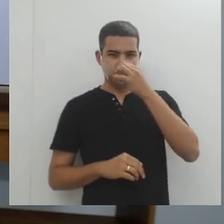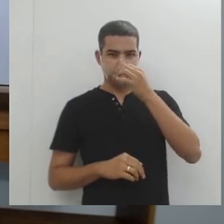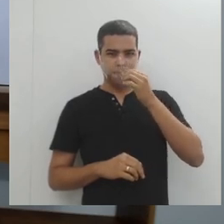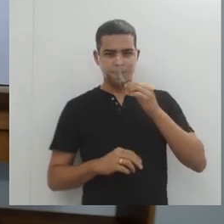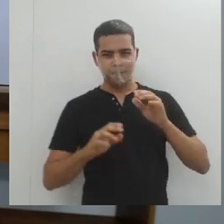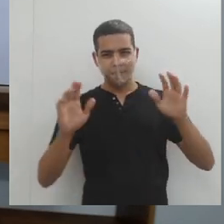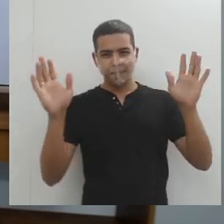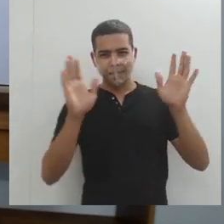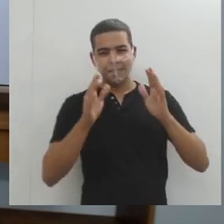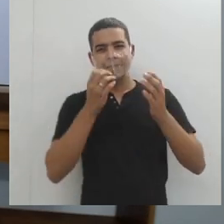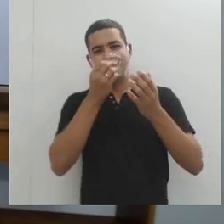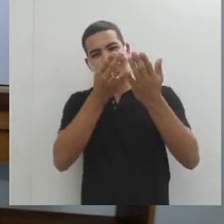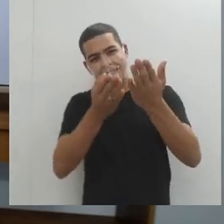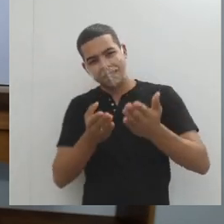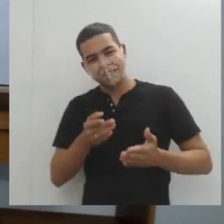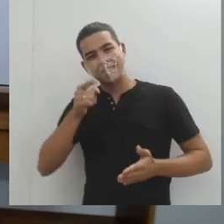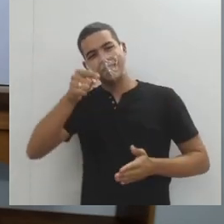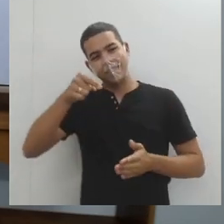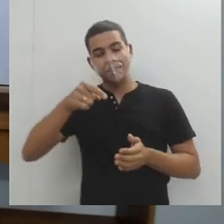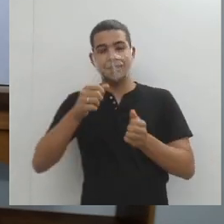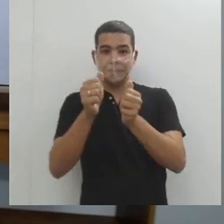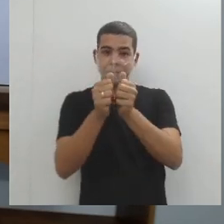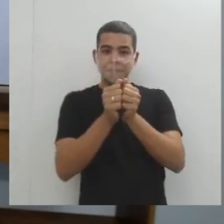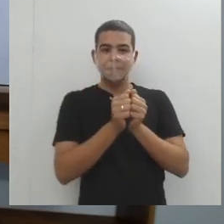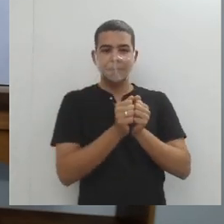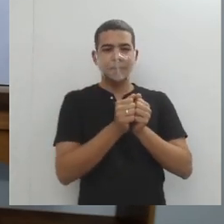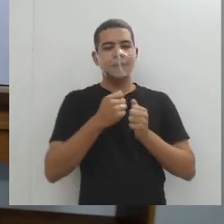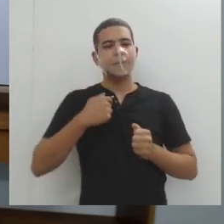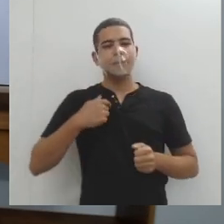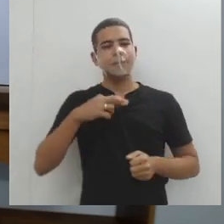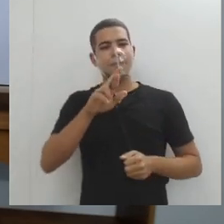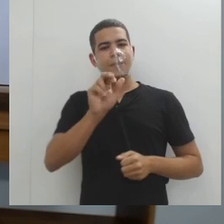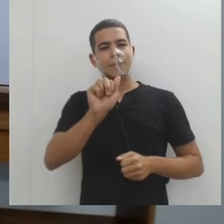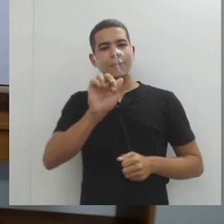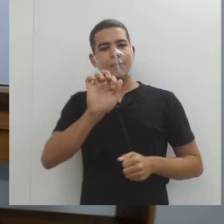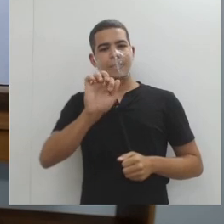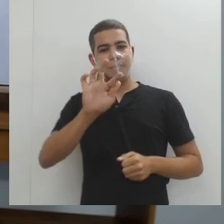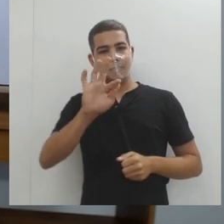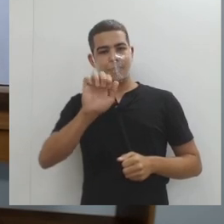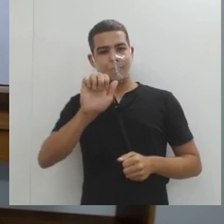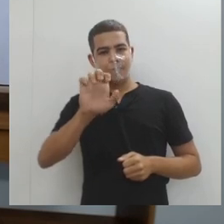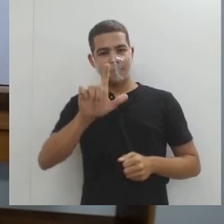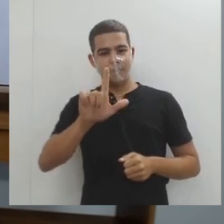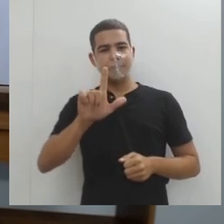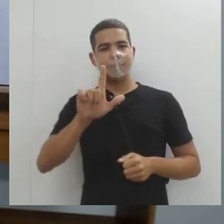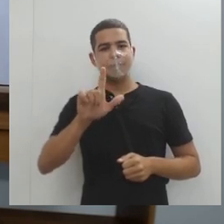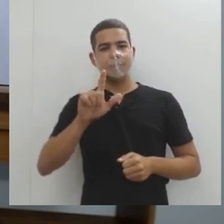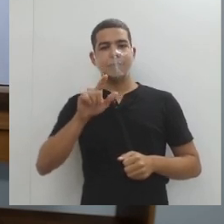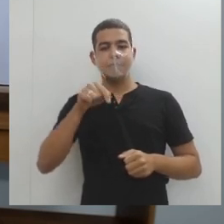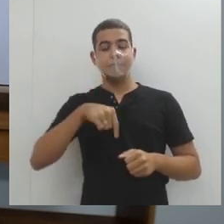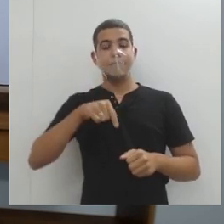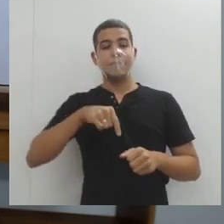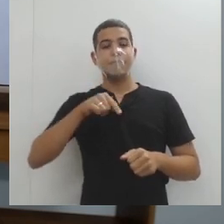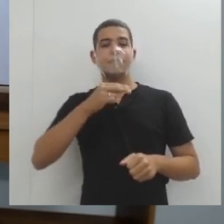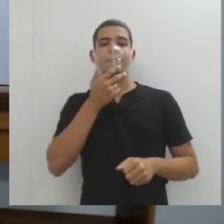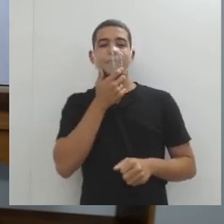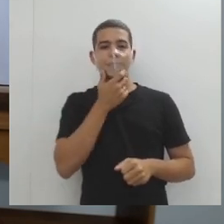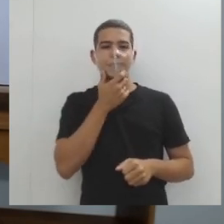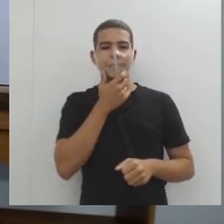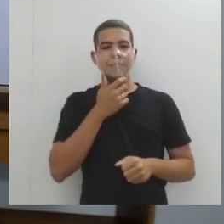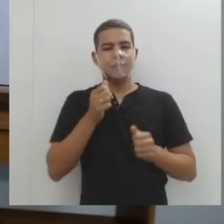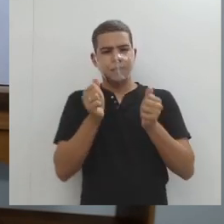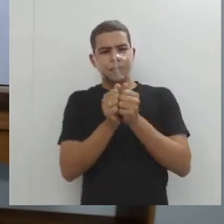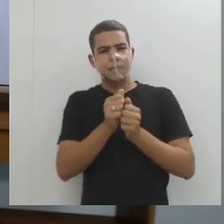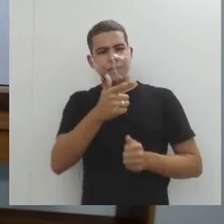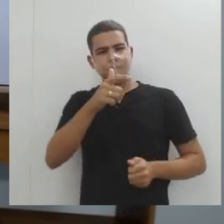Olá, seja muito bem-vindo você que está acompanhando a nossa transmissão. Eu sou Rafael Cardoso, professor de língua inglesa, e a gente vai estar juntinho nos próximos 25